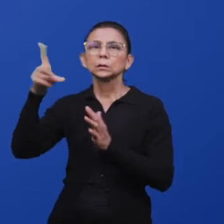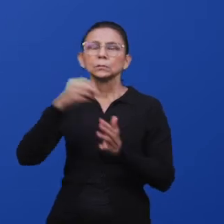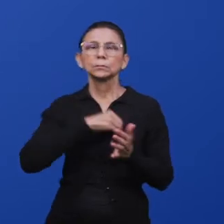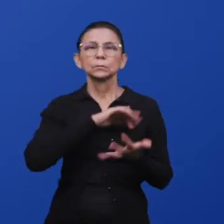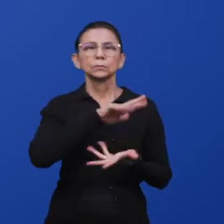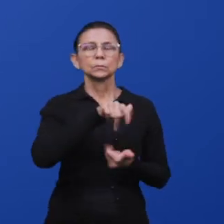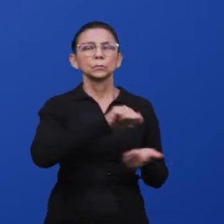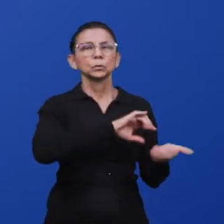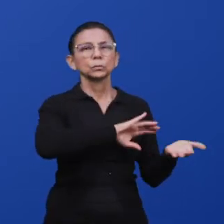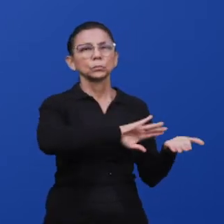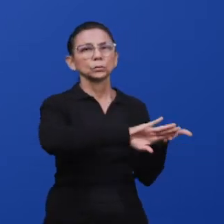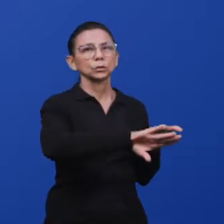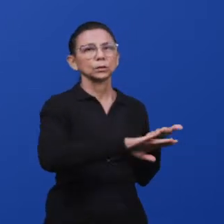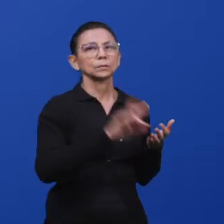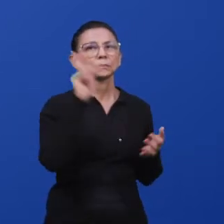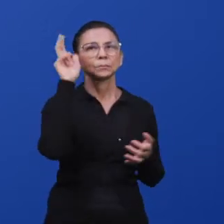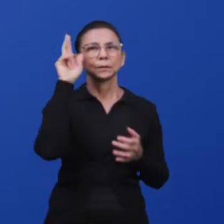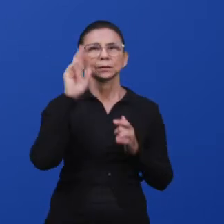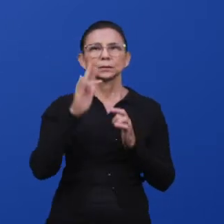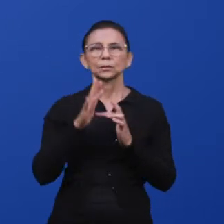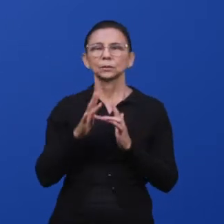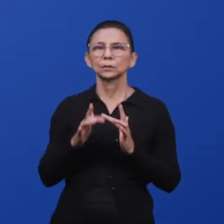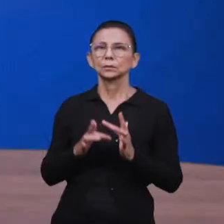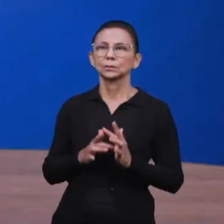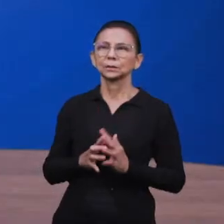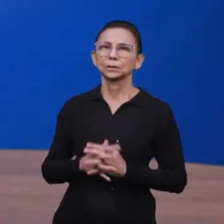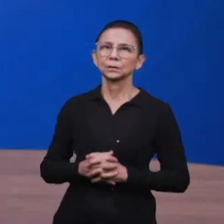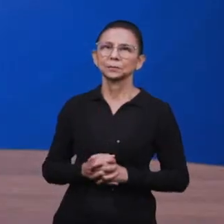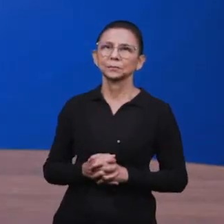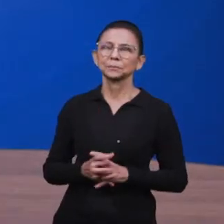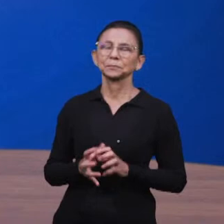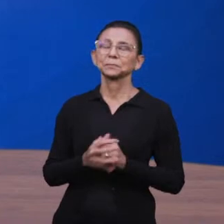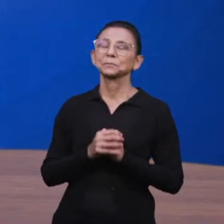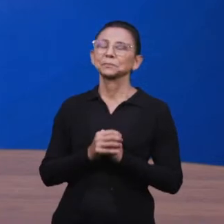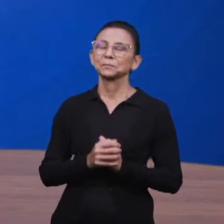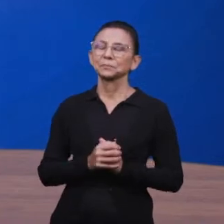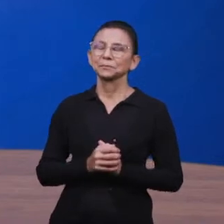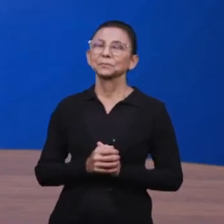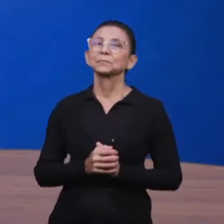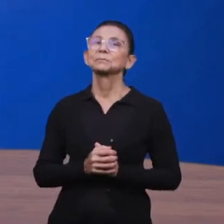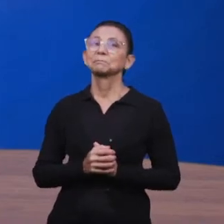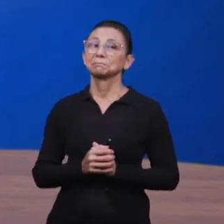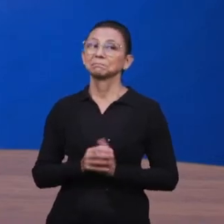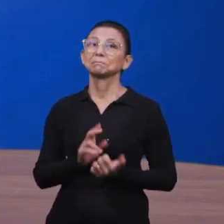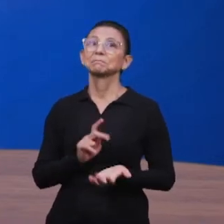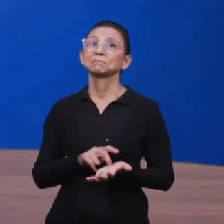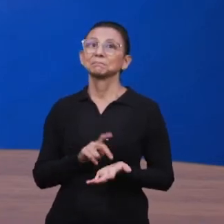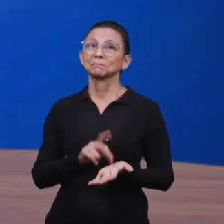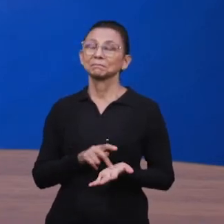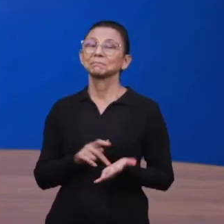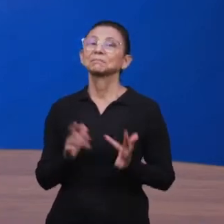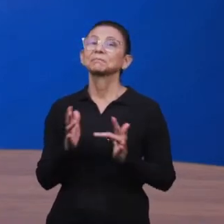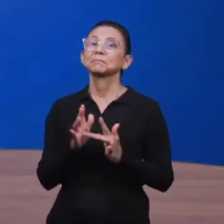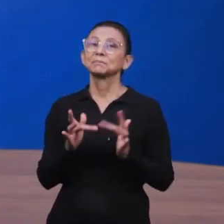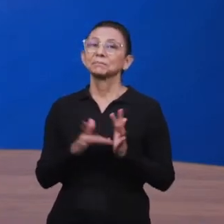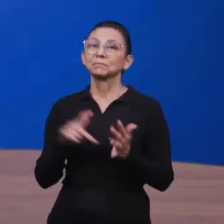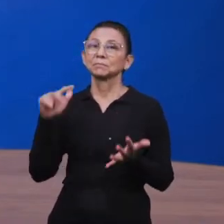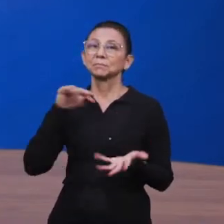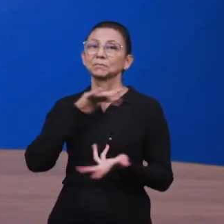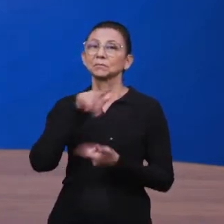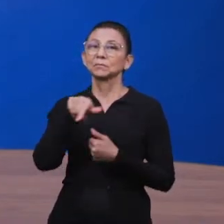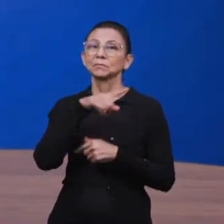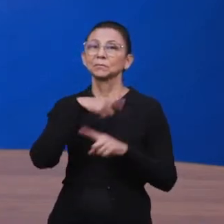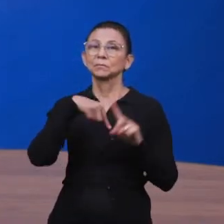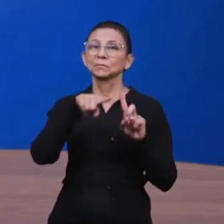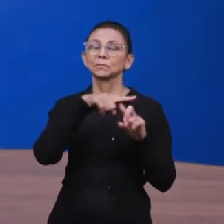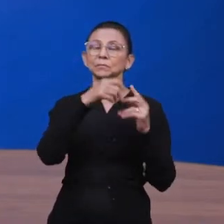é o nosso único Salvador. A paz seja Jesus. Amém. Amém, Jennifer. Realmente Jesus veio para tirar os nossos